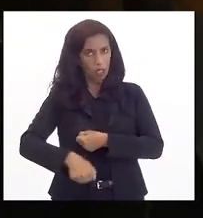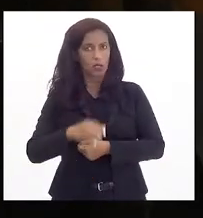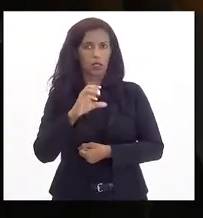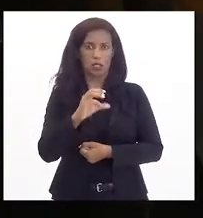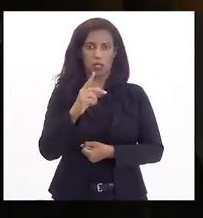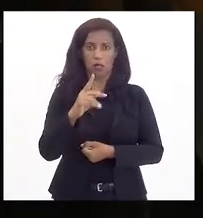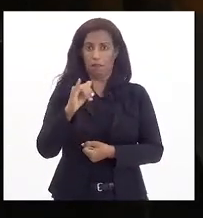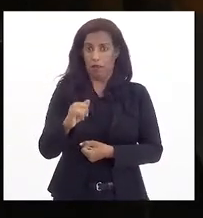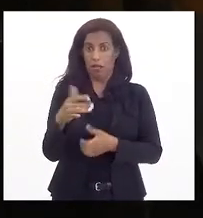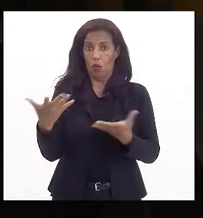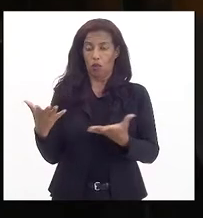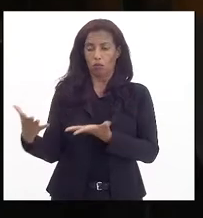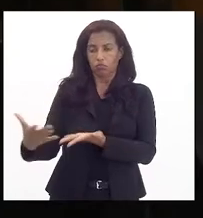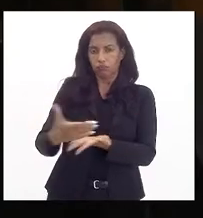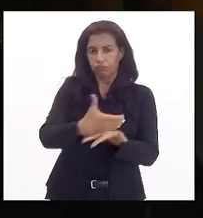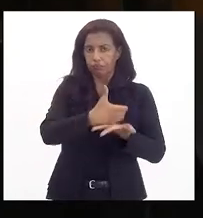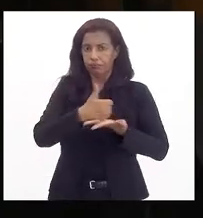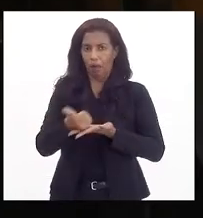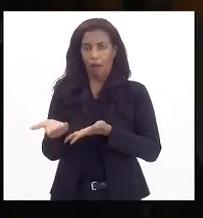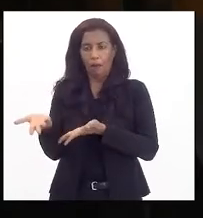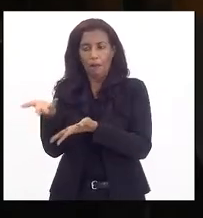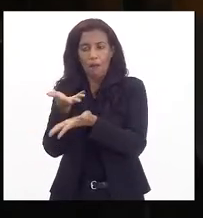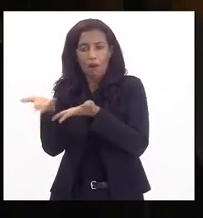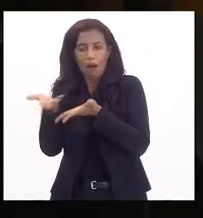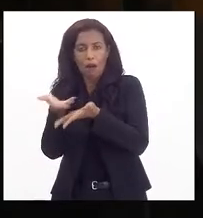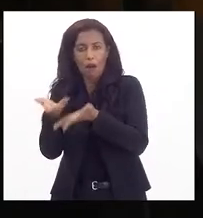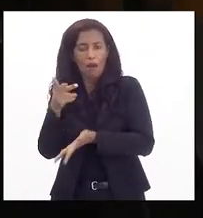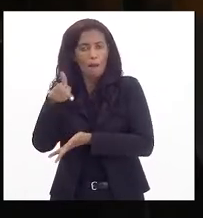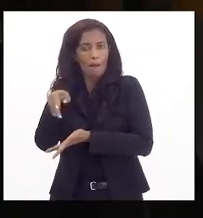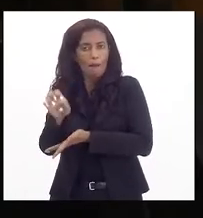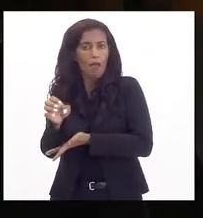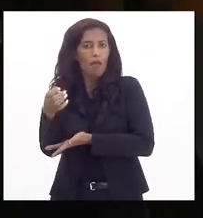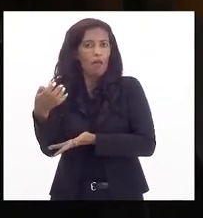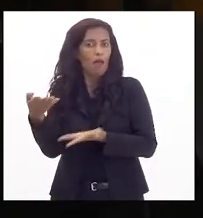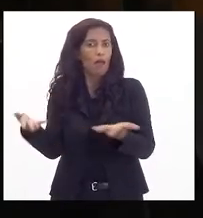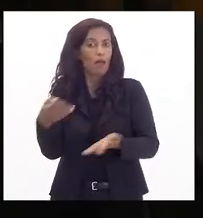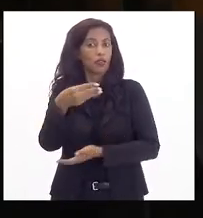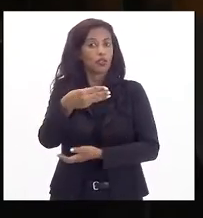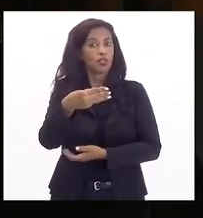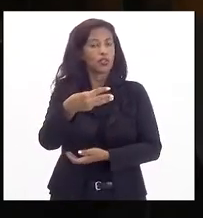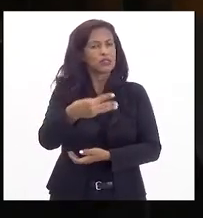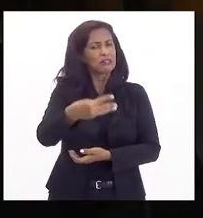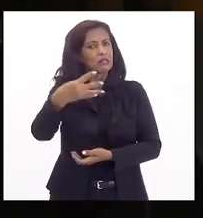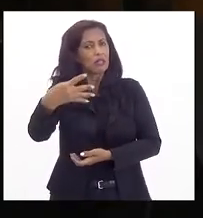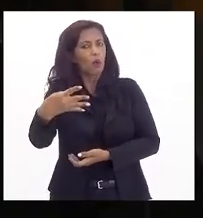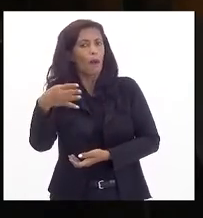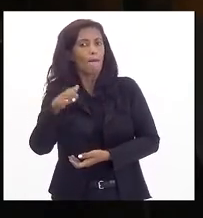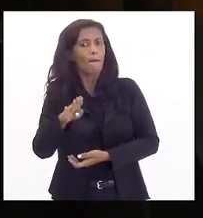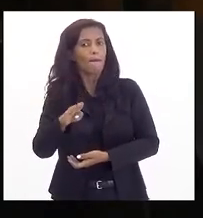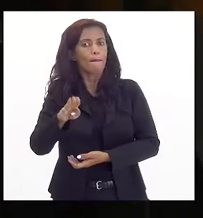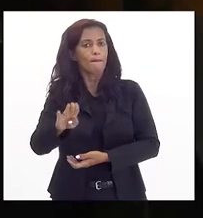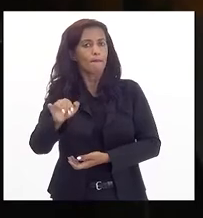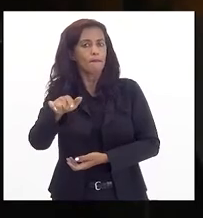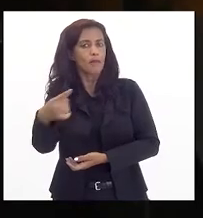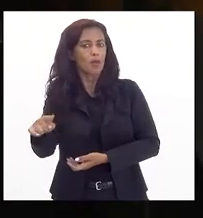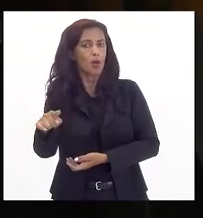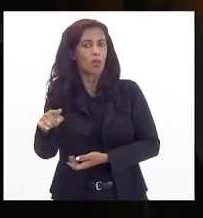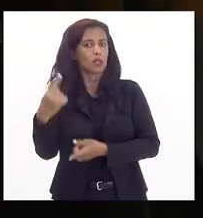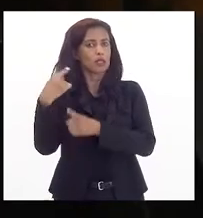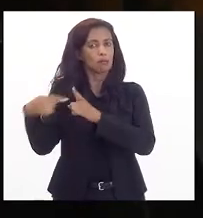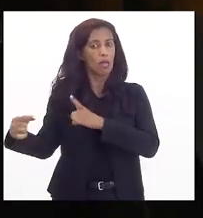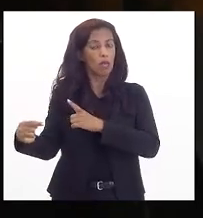a previsão de arrecadação de royalties PE era 34 bilhões e meio e será